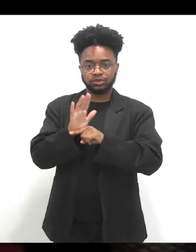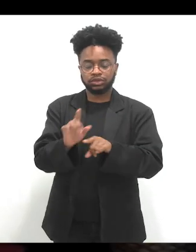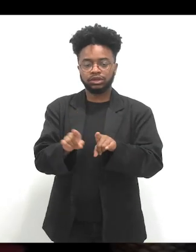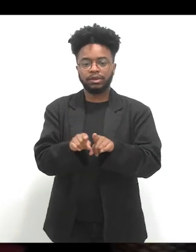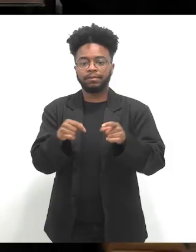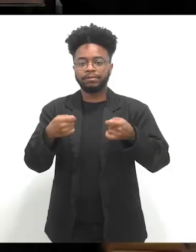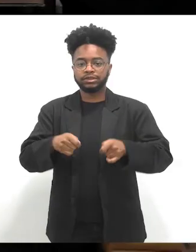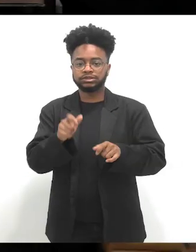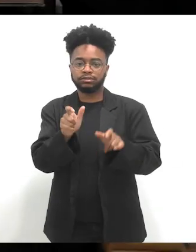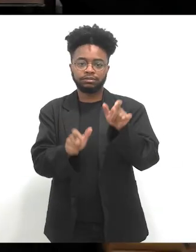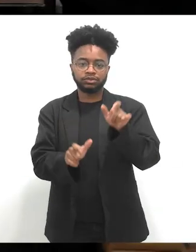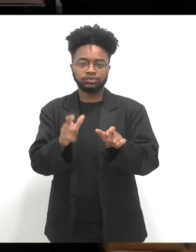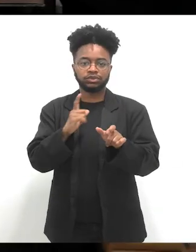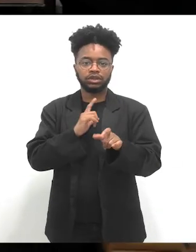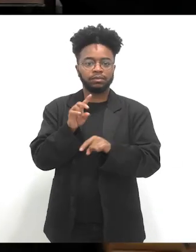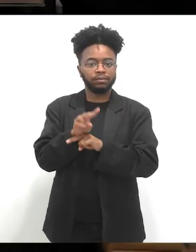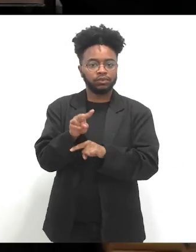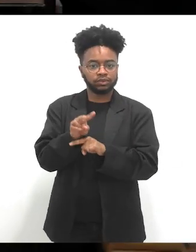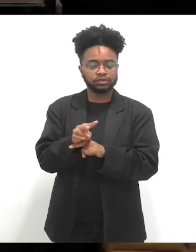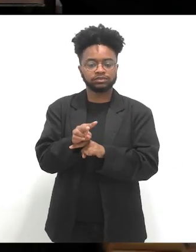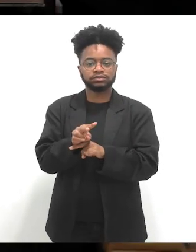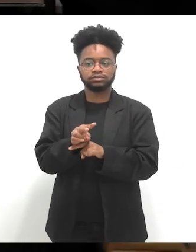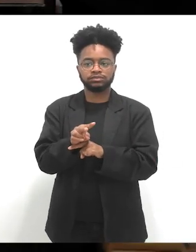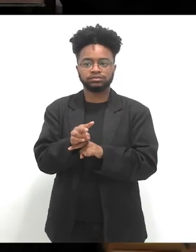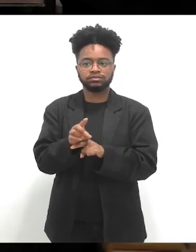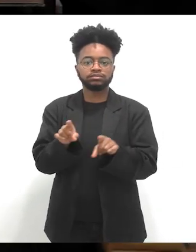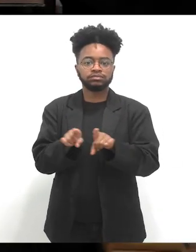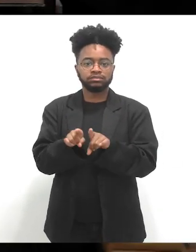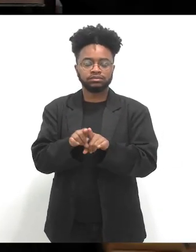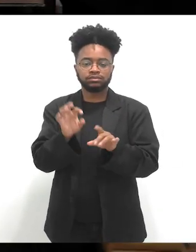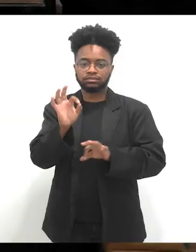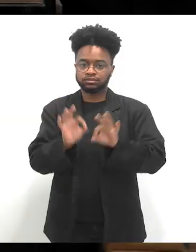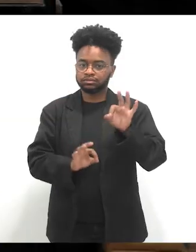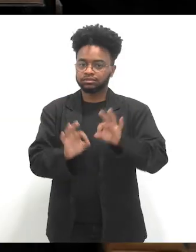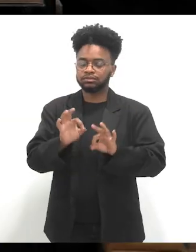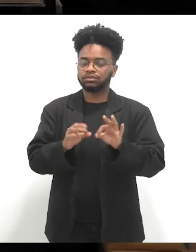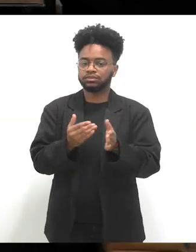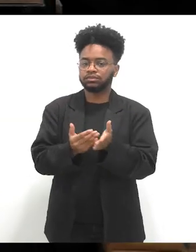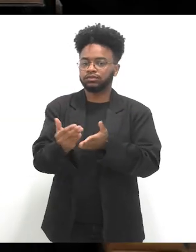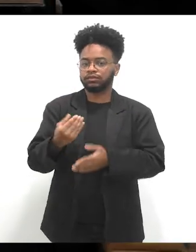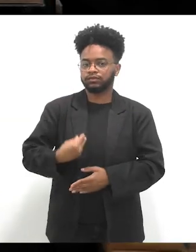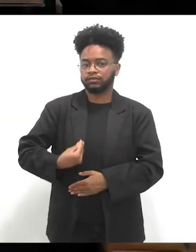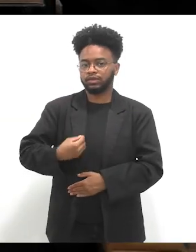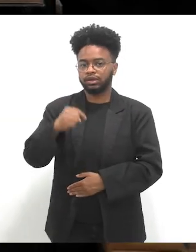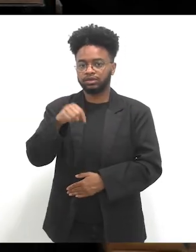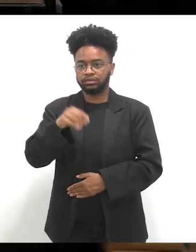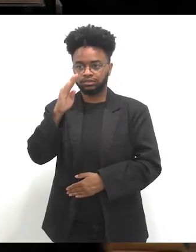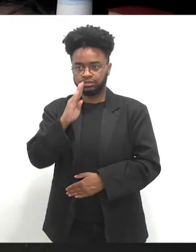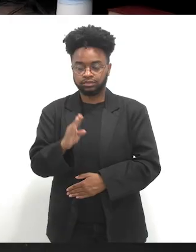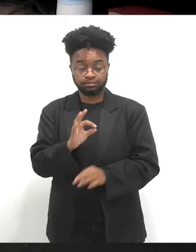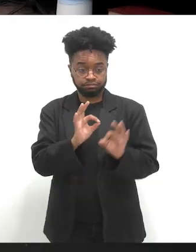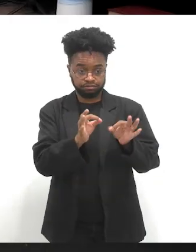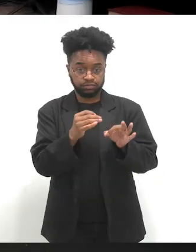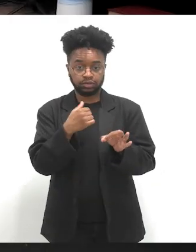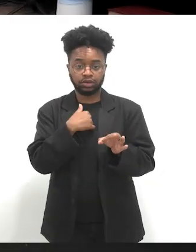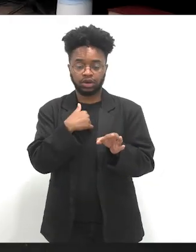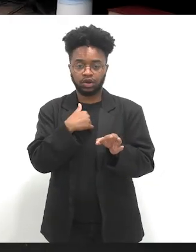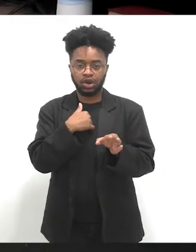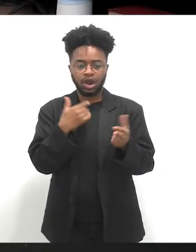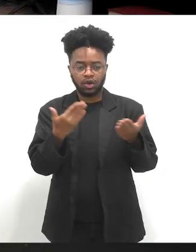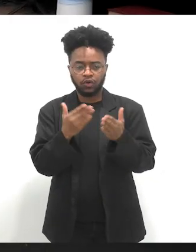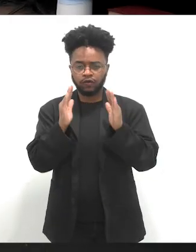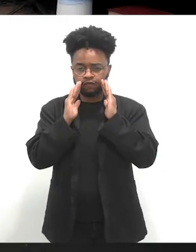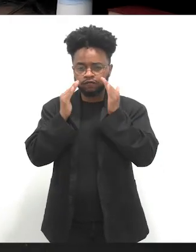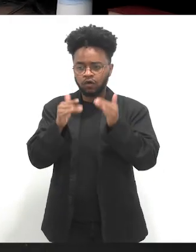que precisam que essas pessoas tenham algum tipo de proteção e se regularizem-se e recomecem sua vida no Brasil. Sim, assim, eu vou sair um pouco do